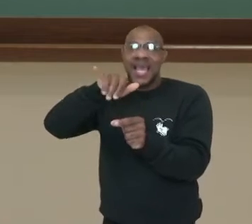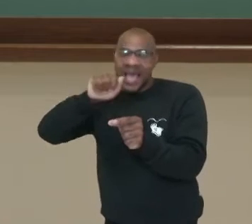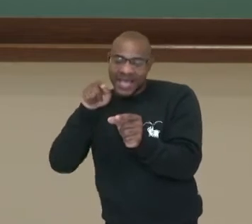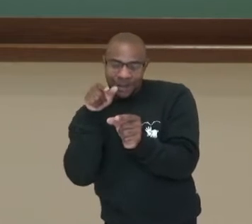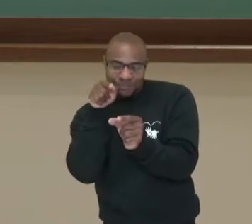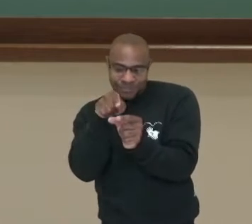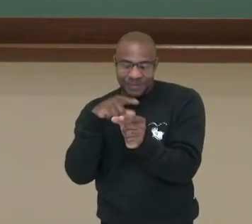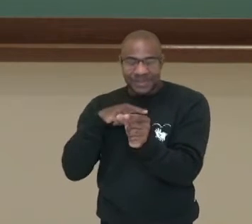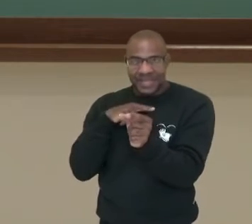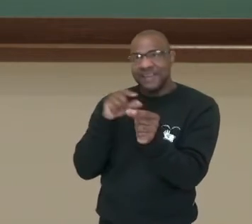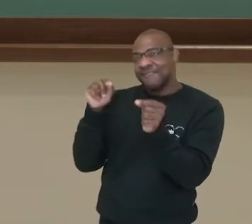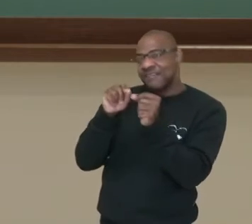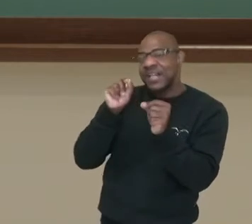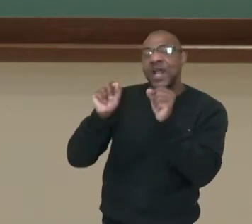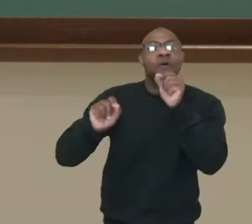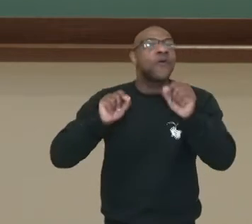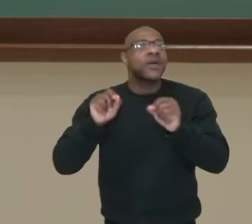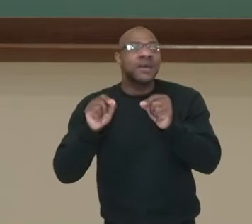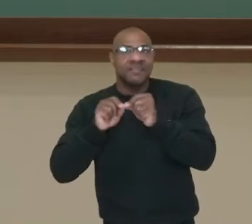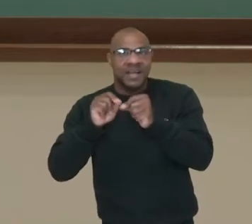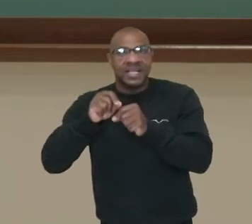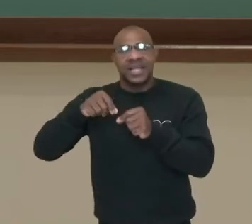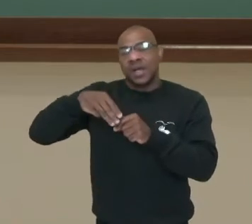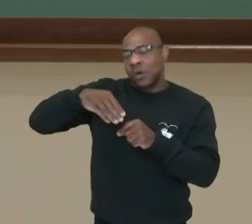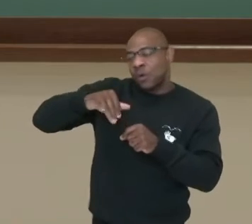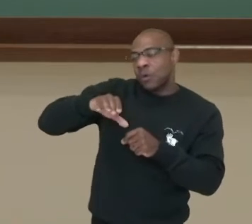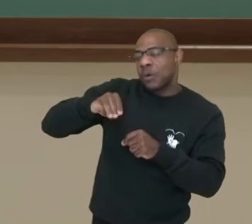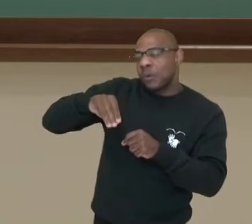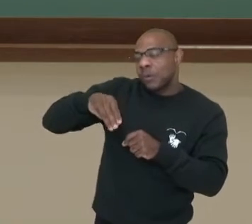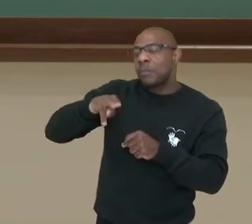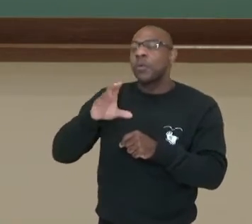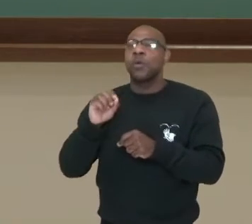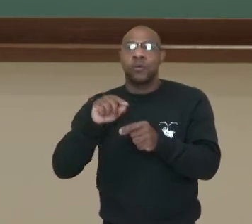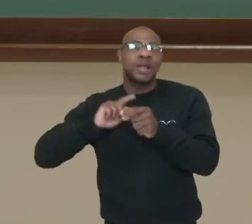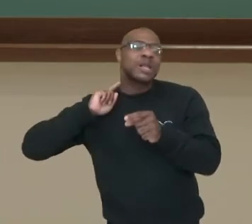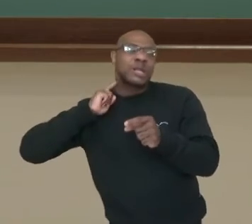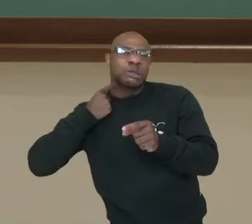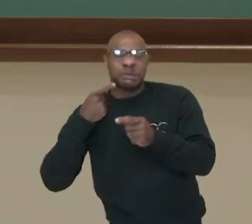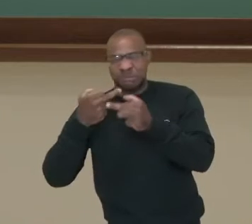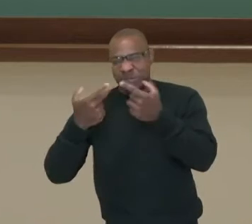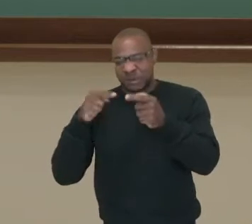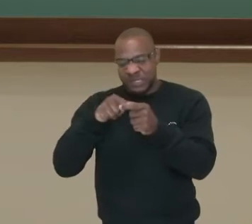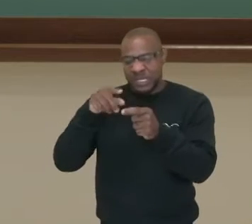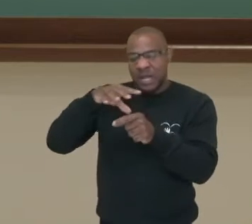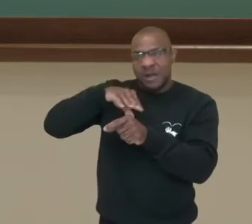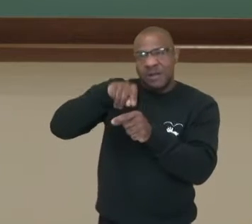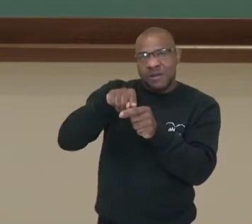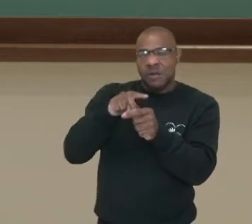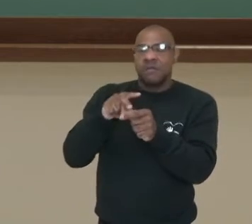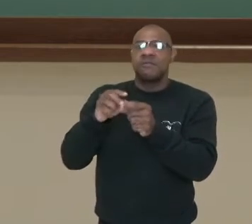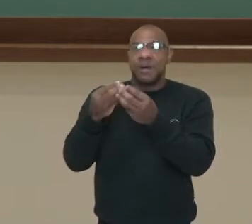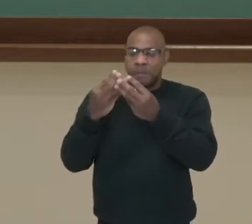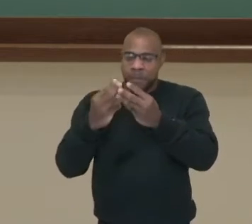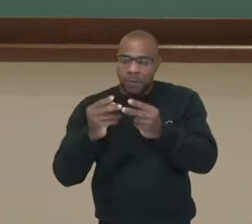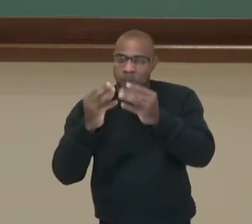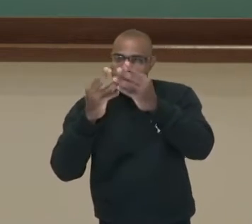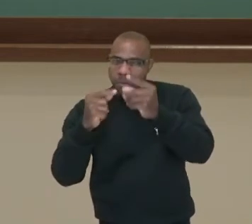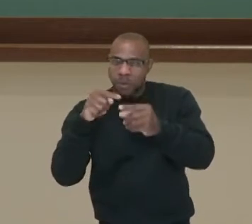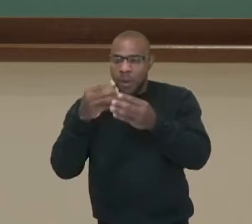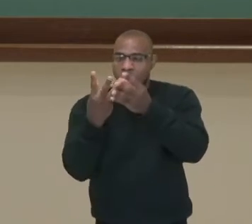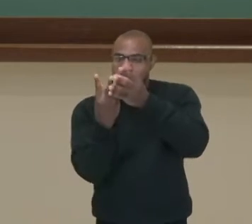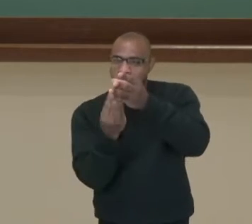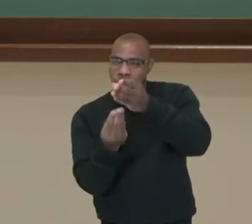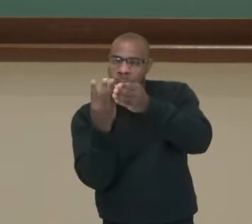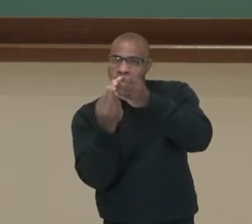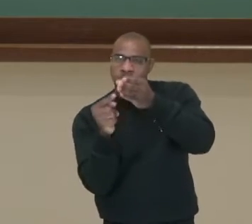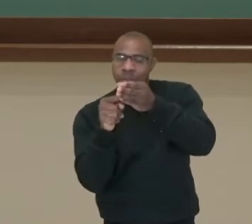que vão fazer, né, a produção do muco também, então aquela sujeira, aquela impureza que conseguiu entrar mesmo com a proteção dos pelos e